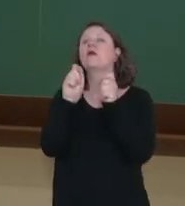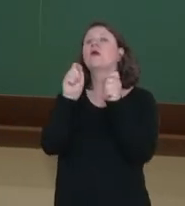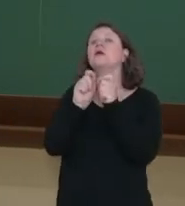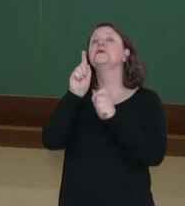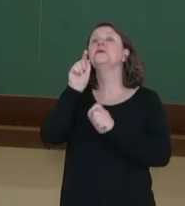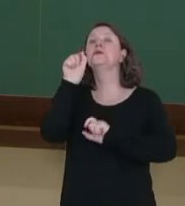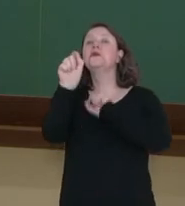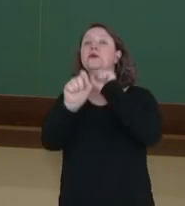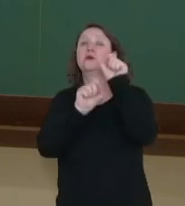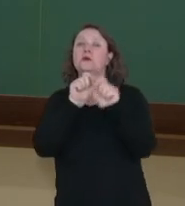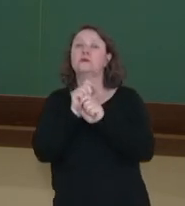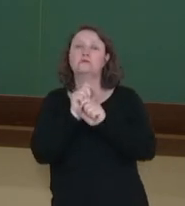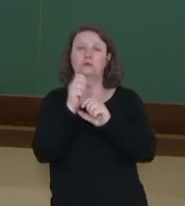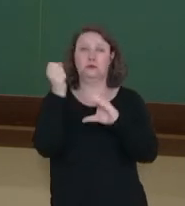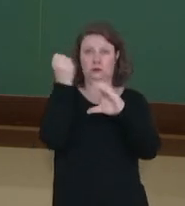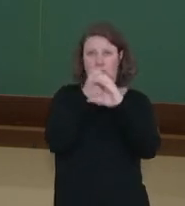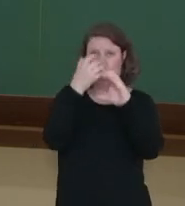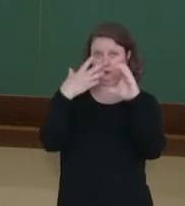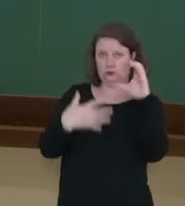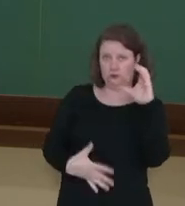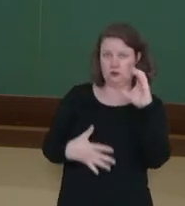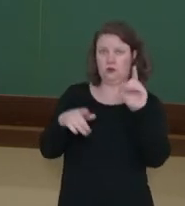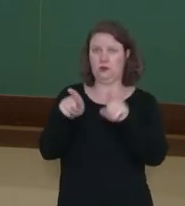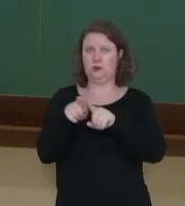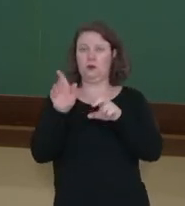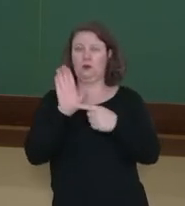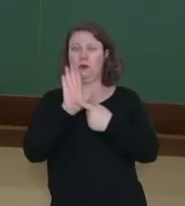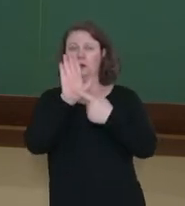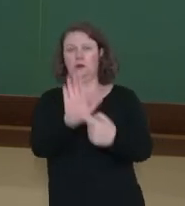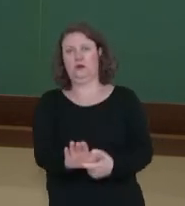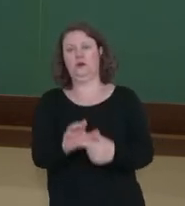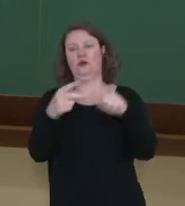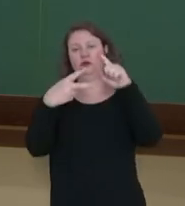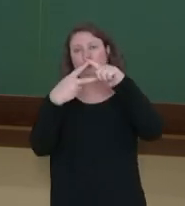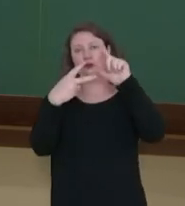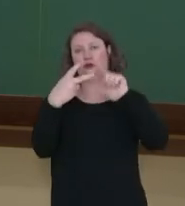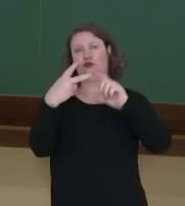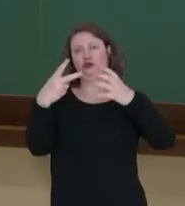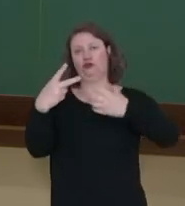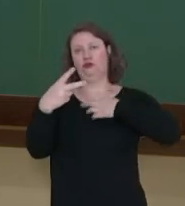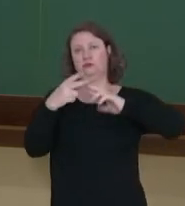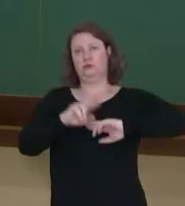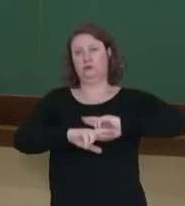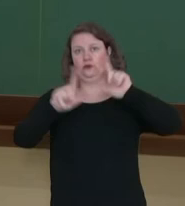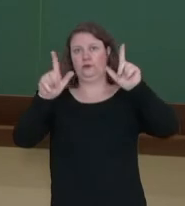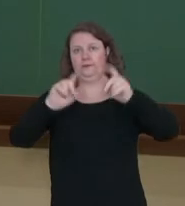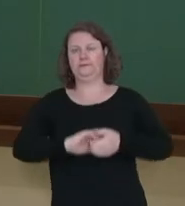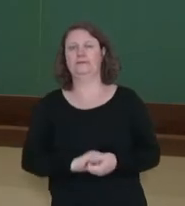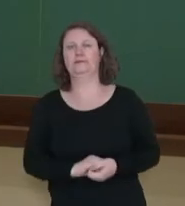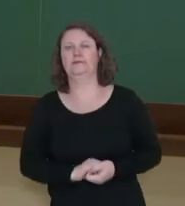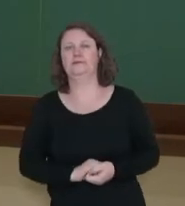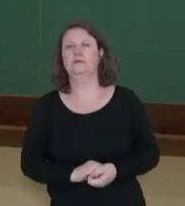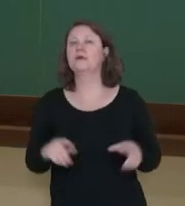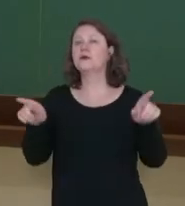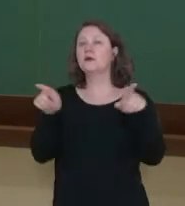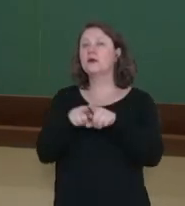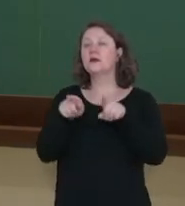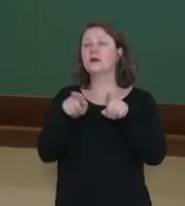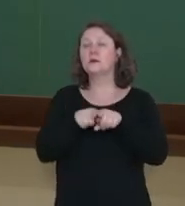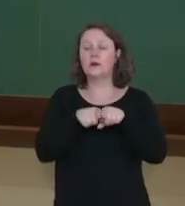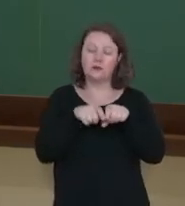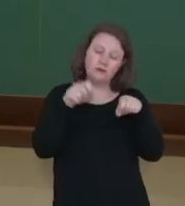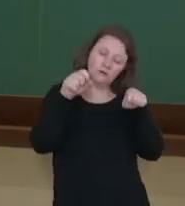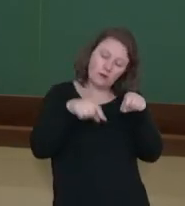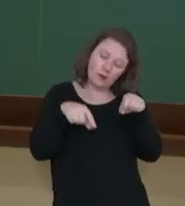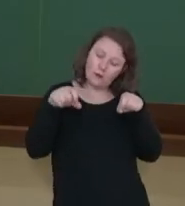Mendel analisou características que apresentavam duas formas distintas. Então, ele analisou as